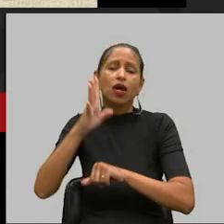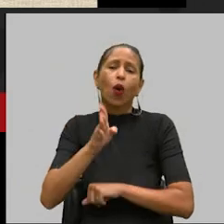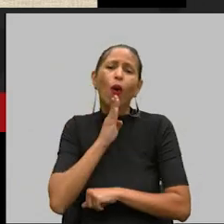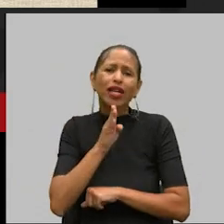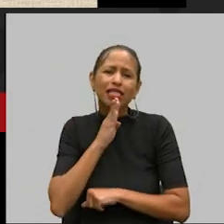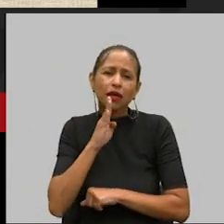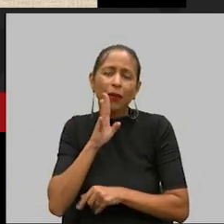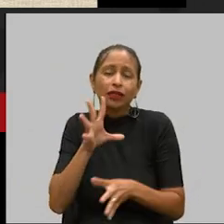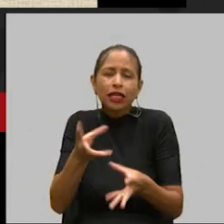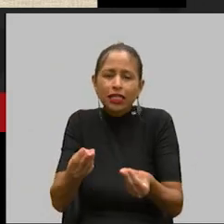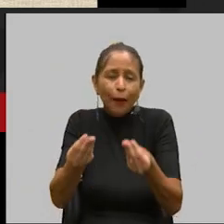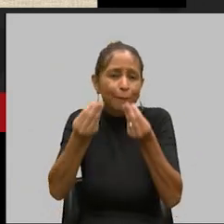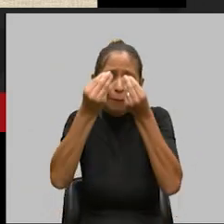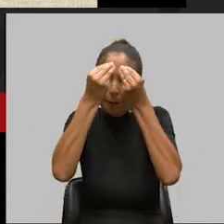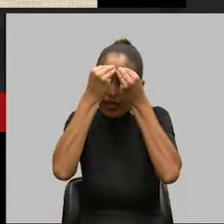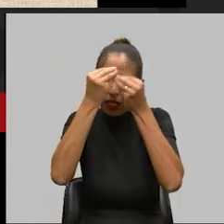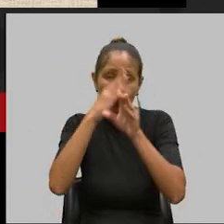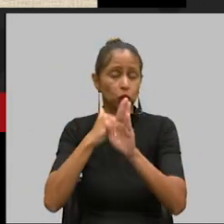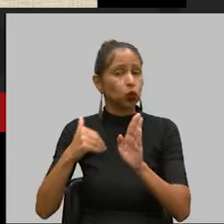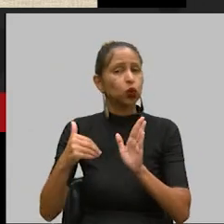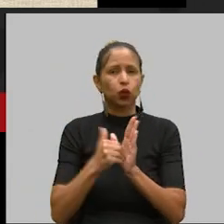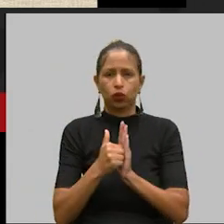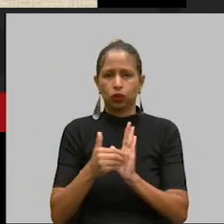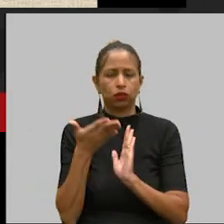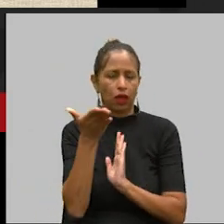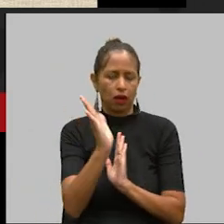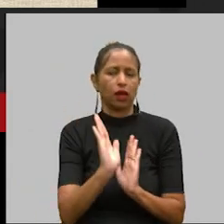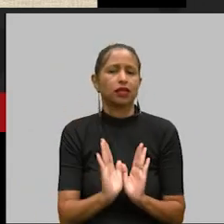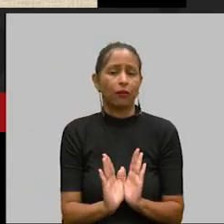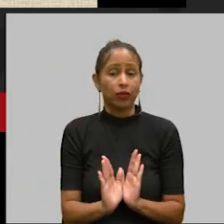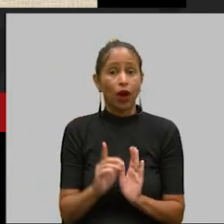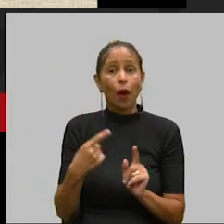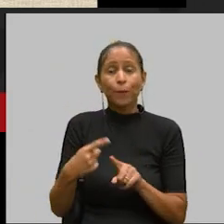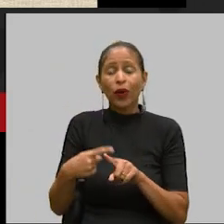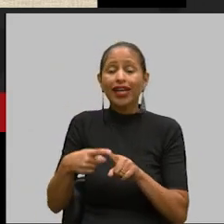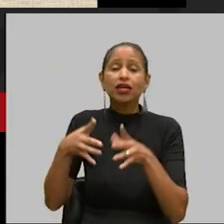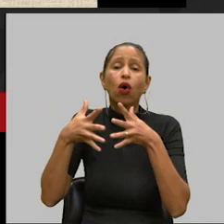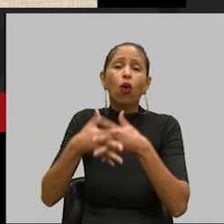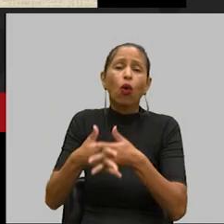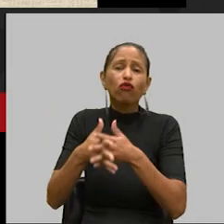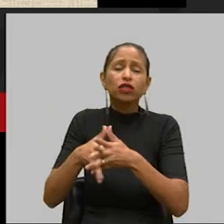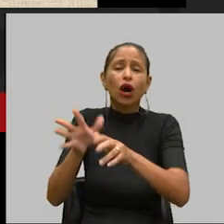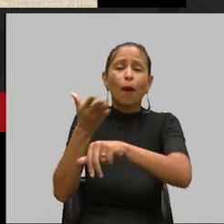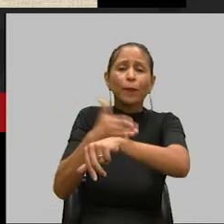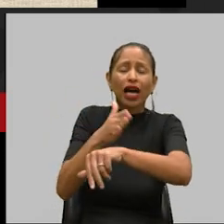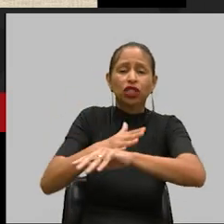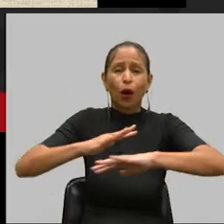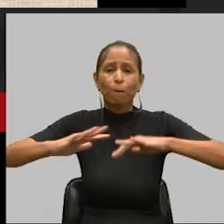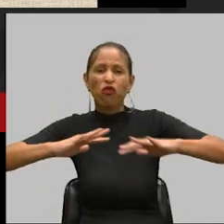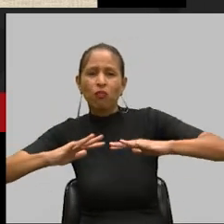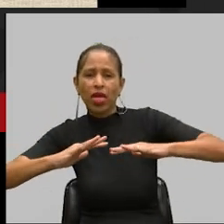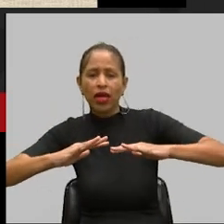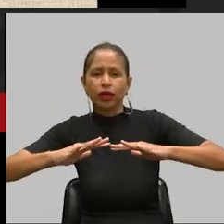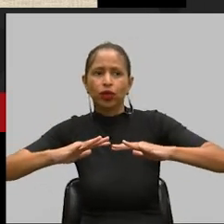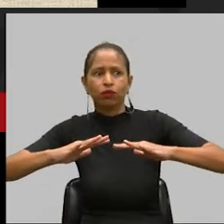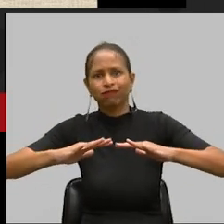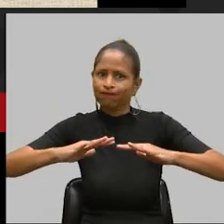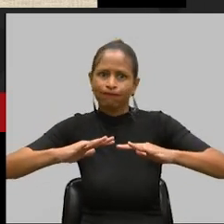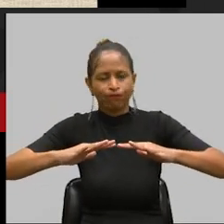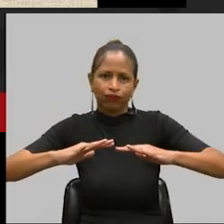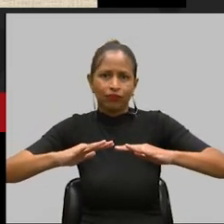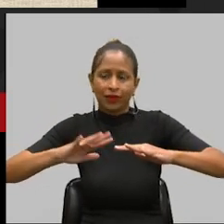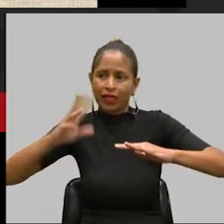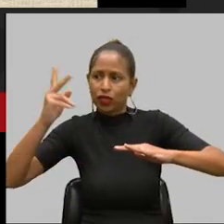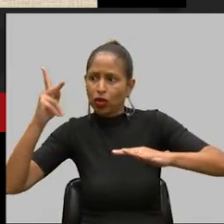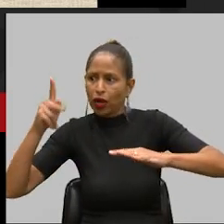fazer distinção entre elas não é porque senão a gente confunde as práticas do movimento da pedagogia do alternância tem história